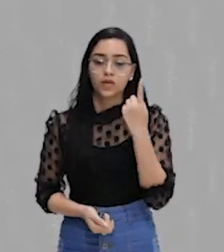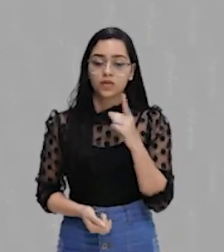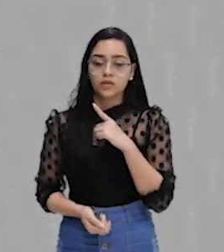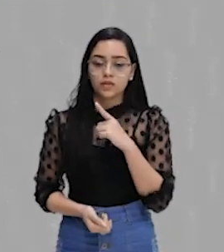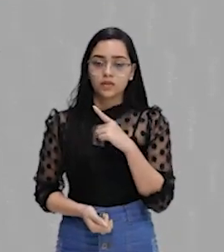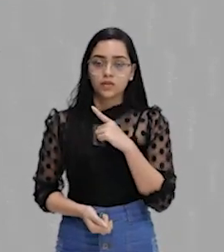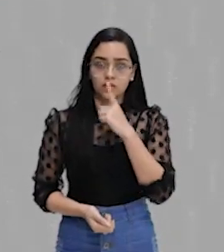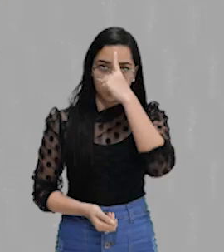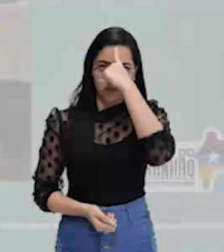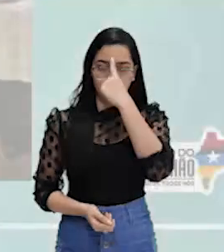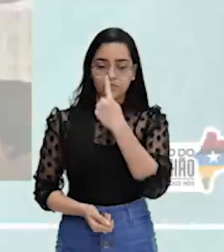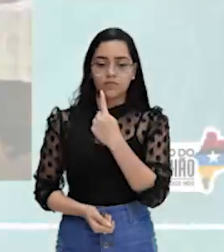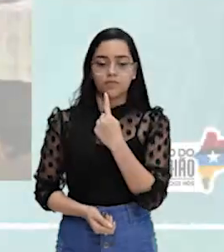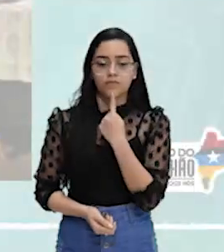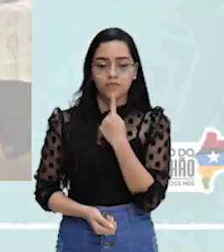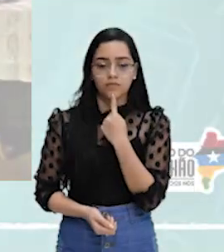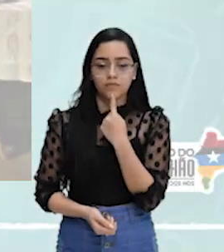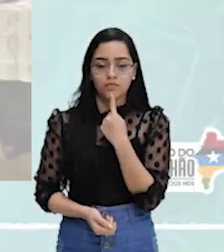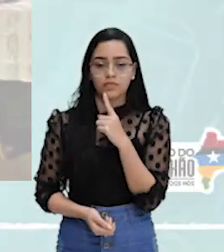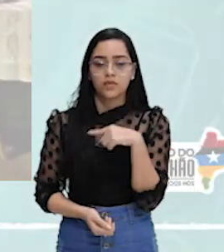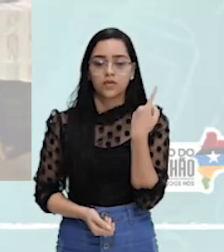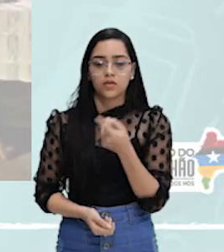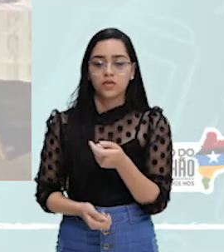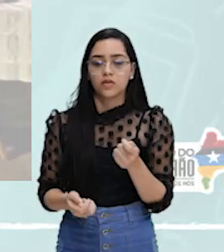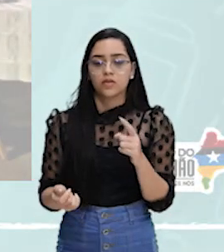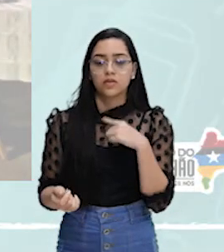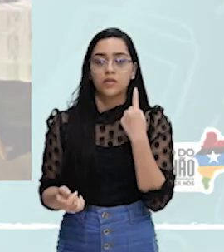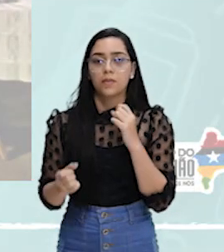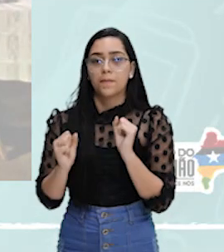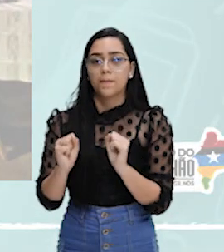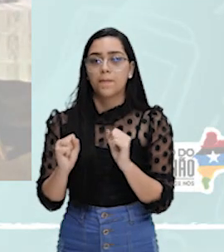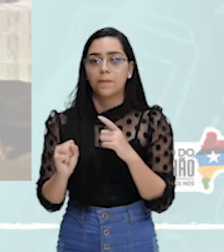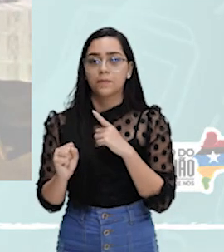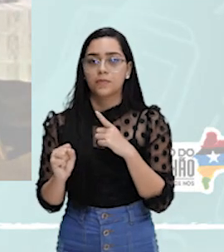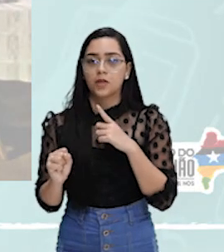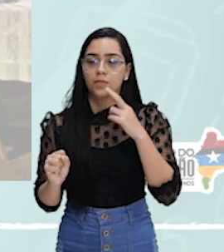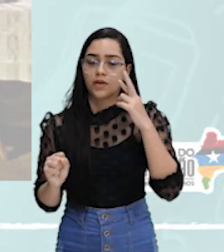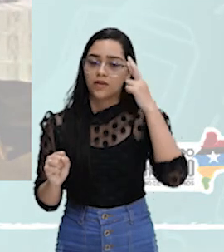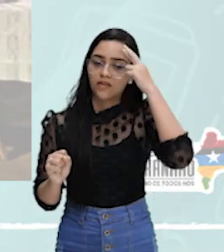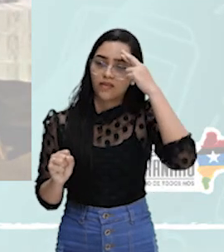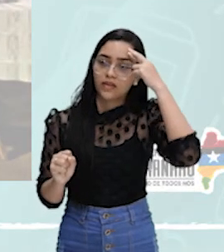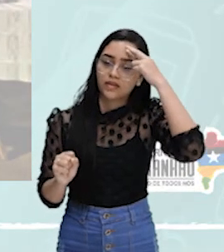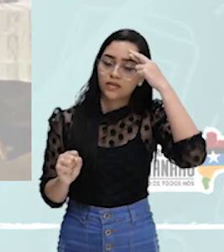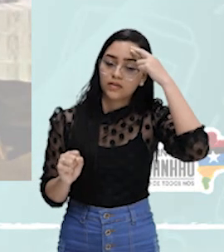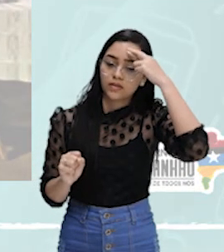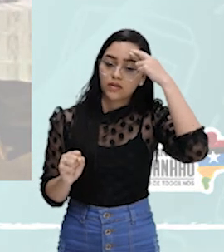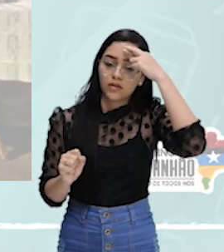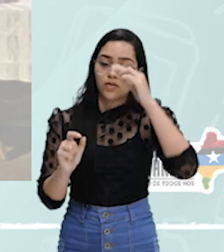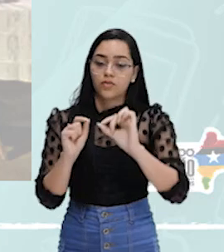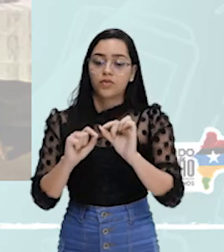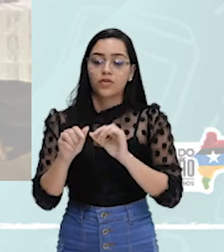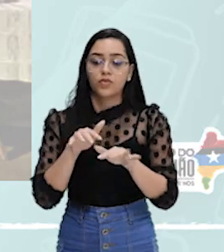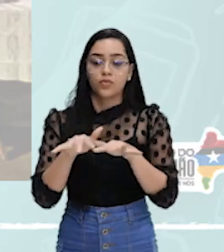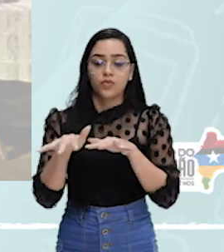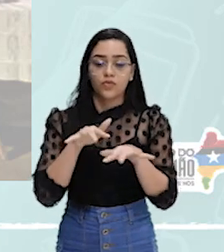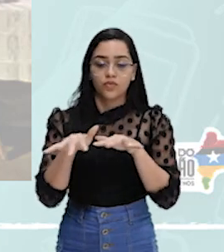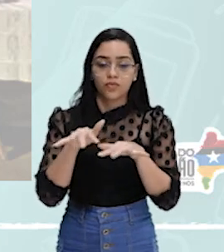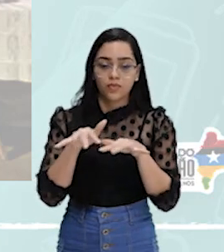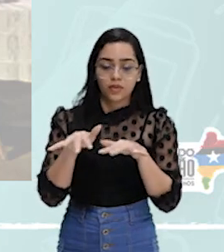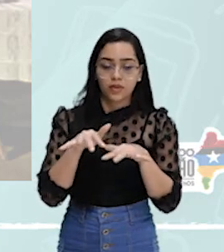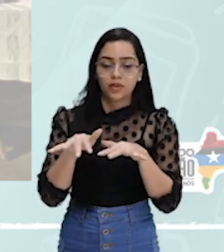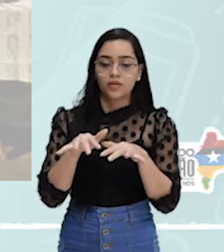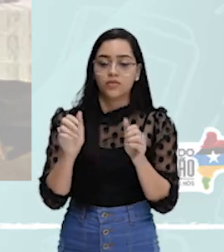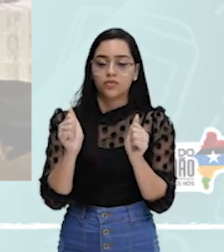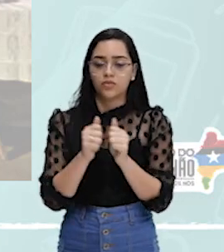efeito ilustrativo, até para que a gente possa fazer uma reflexão desse movimento